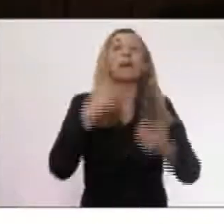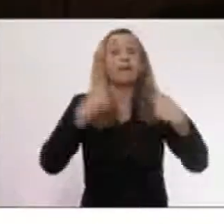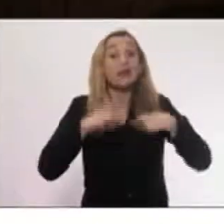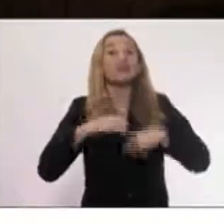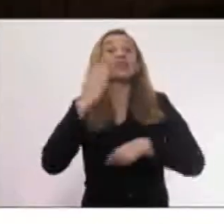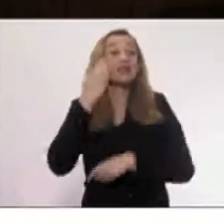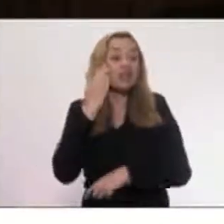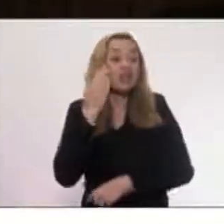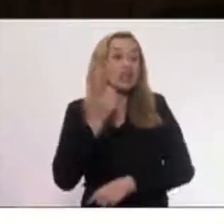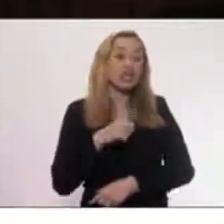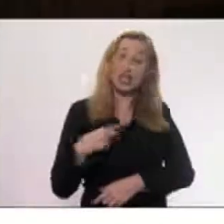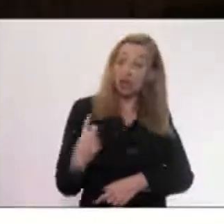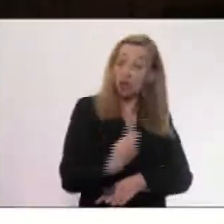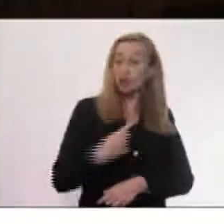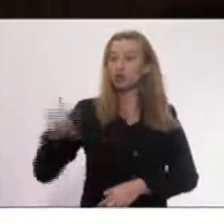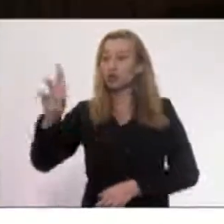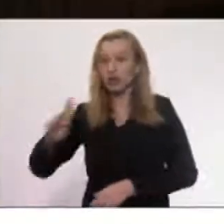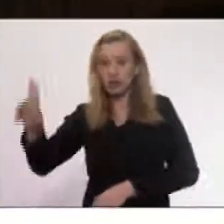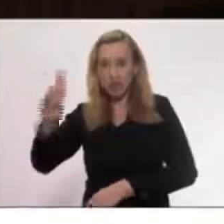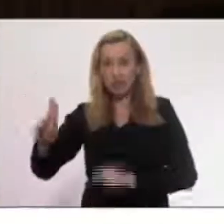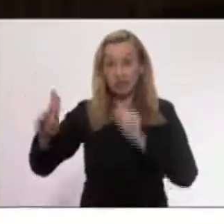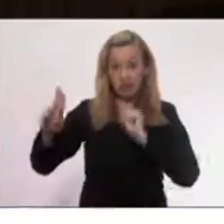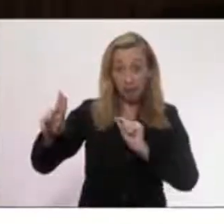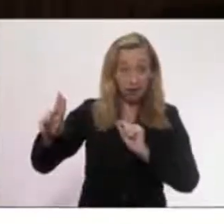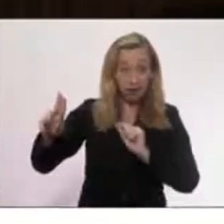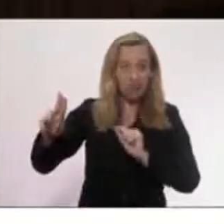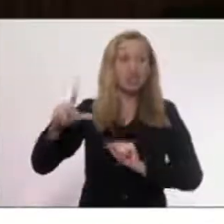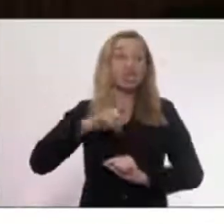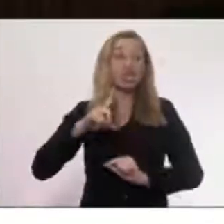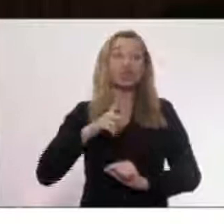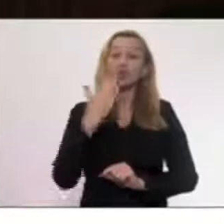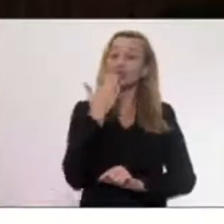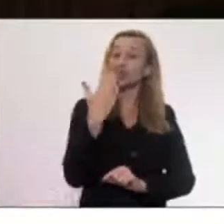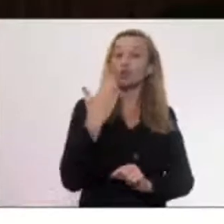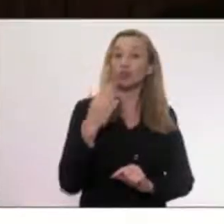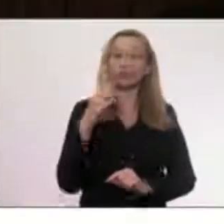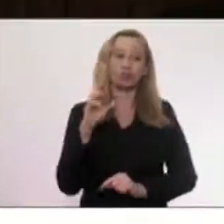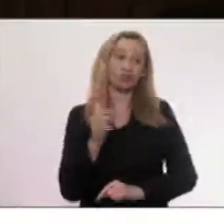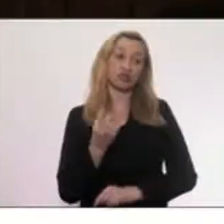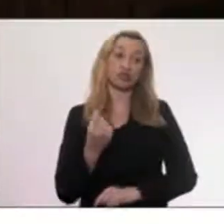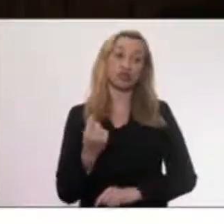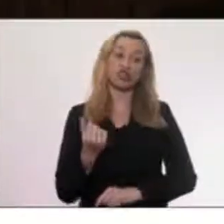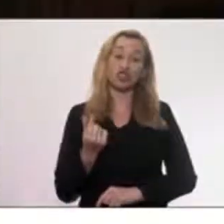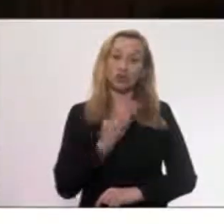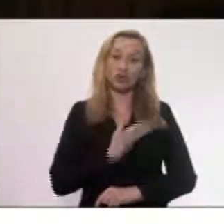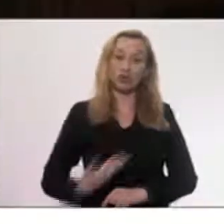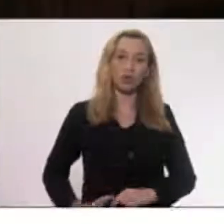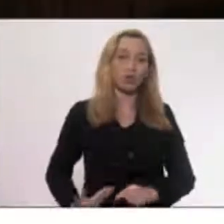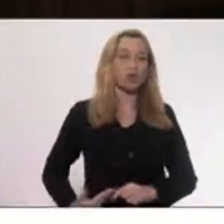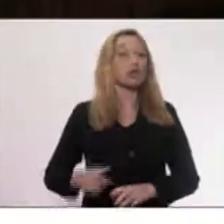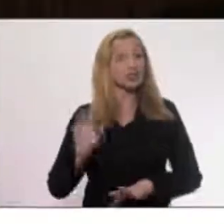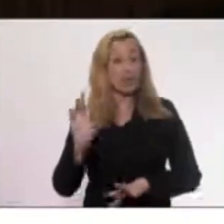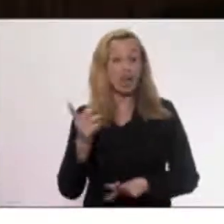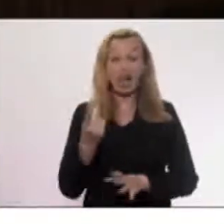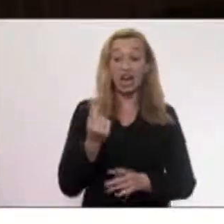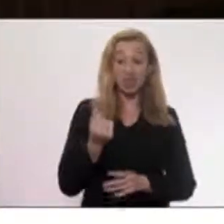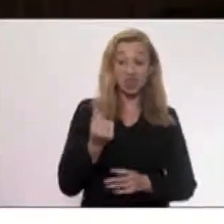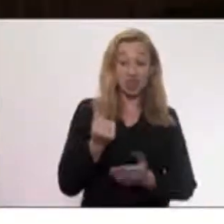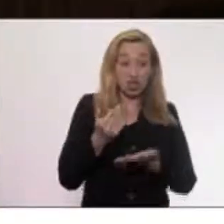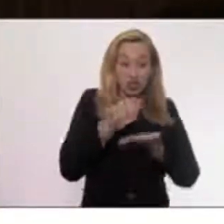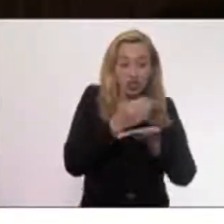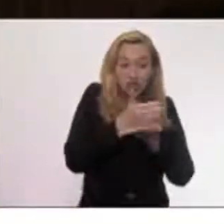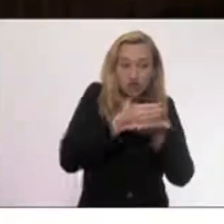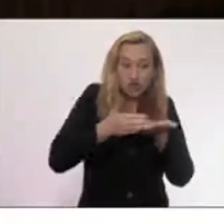entender que as nossas universidades, institutos federais, têm dois tipos de verbas. Tem as despesas que são divididas em